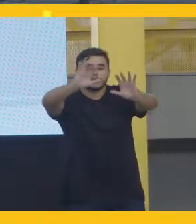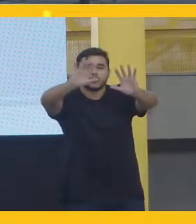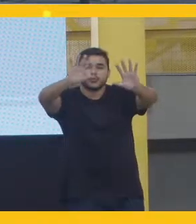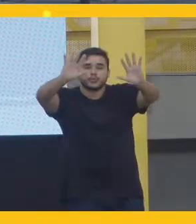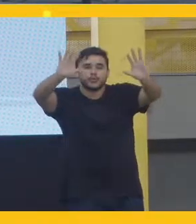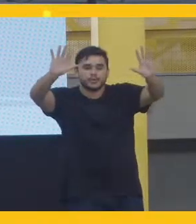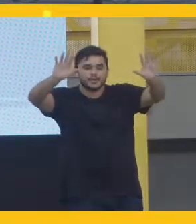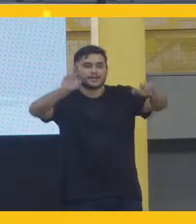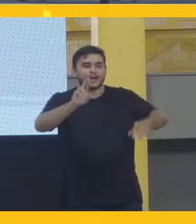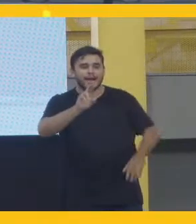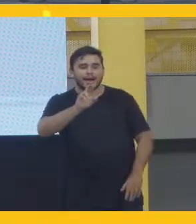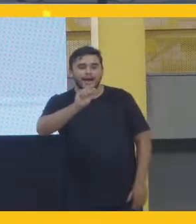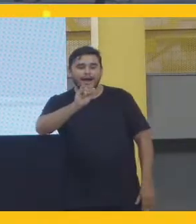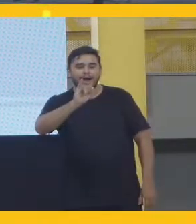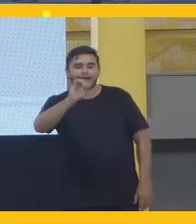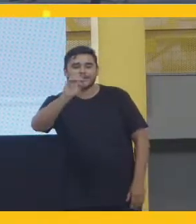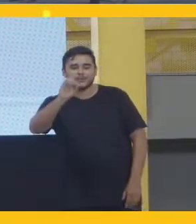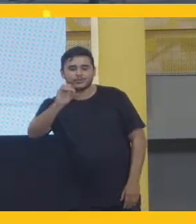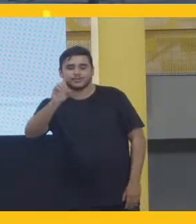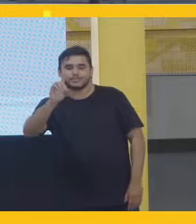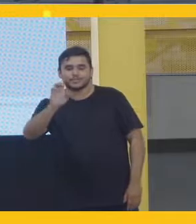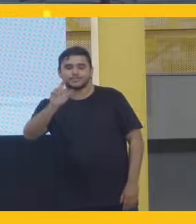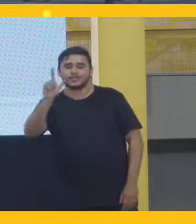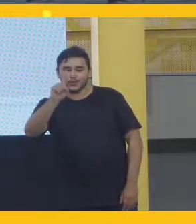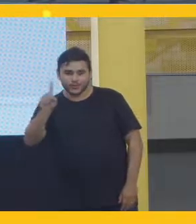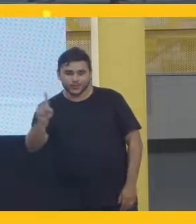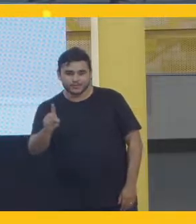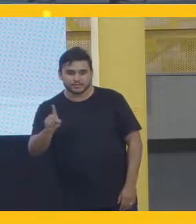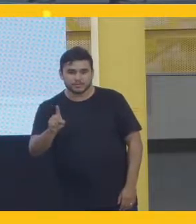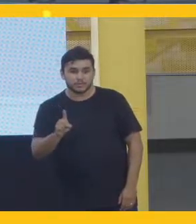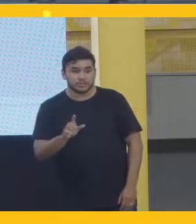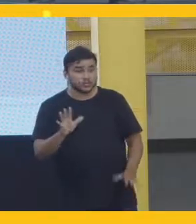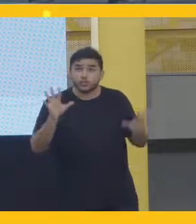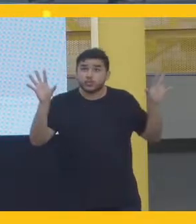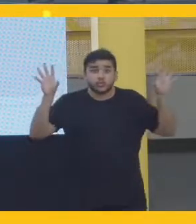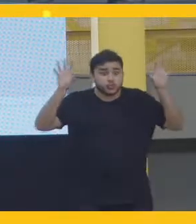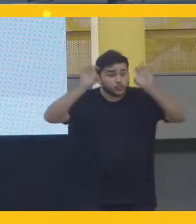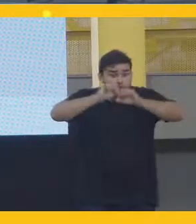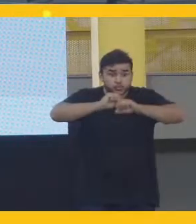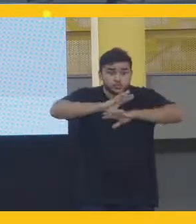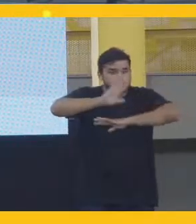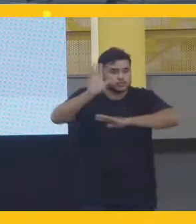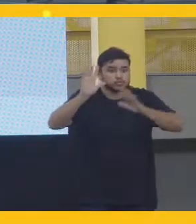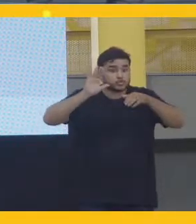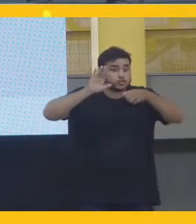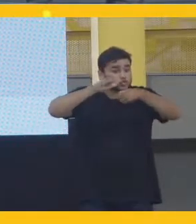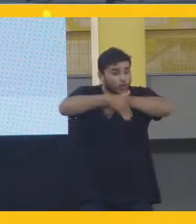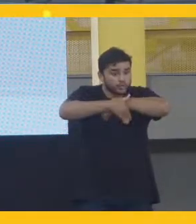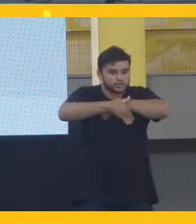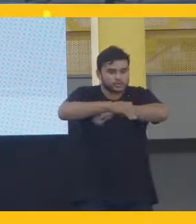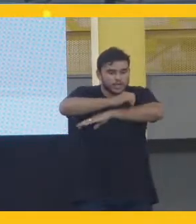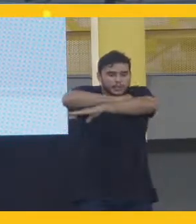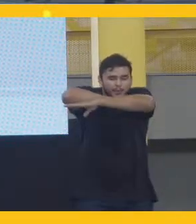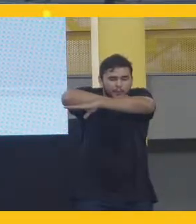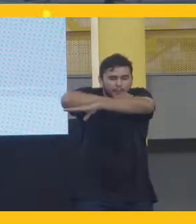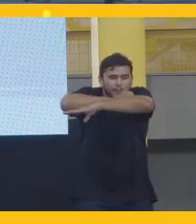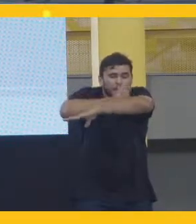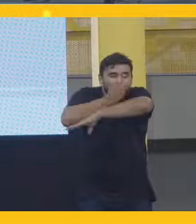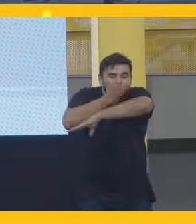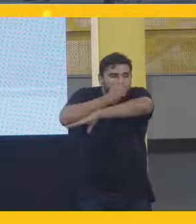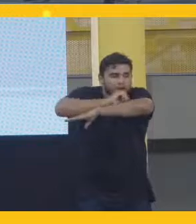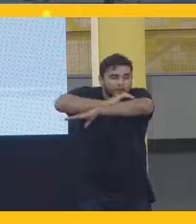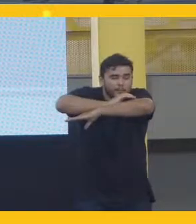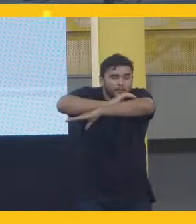Vou contar um segredo para vocês. Raio de luz não existe.